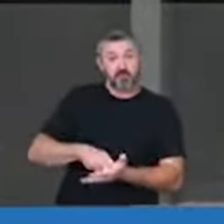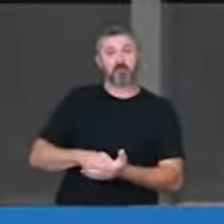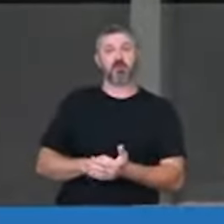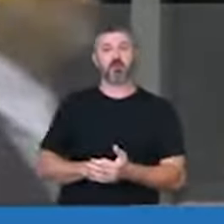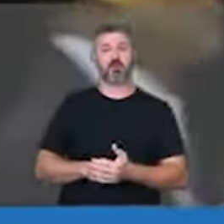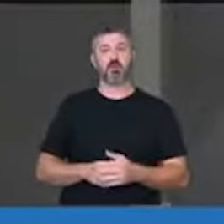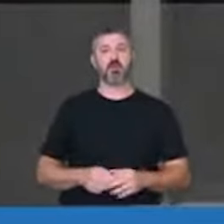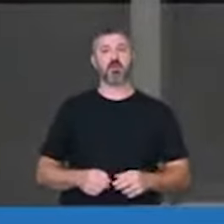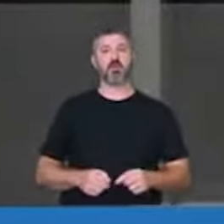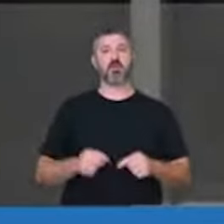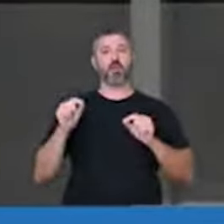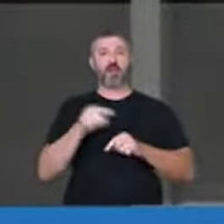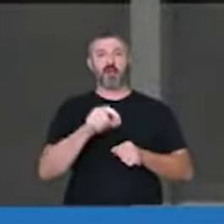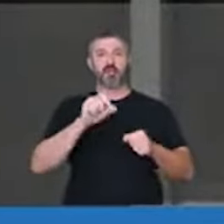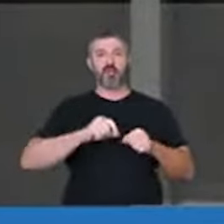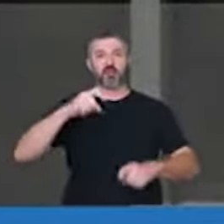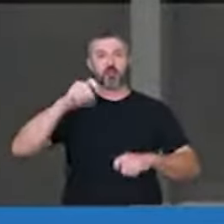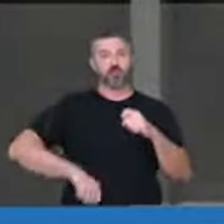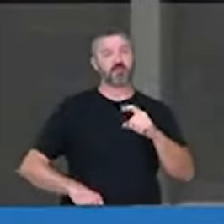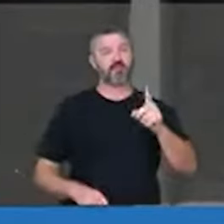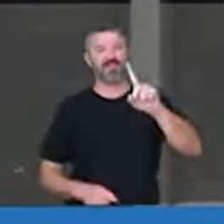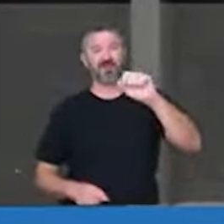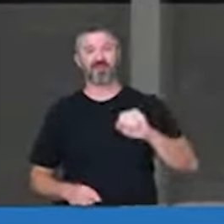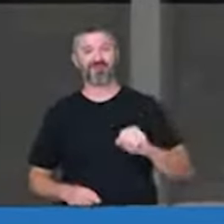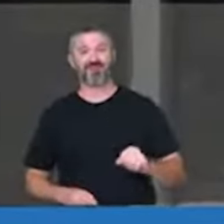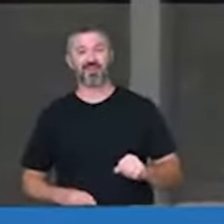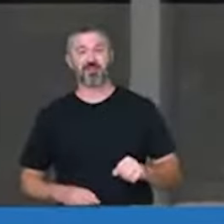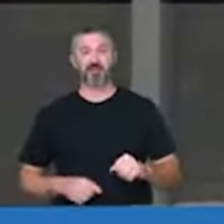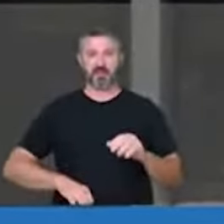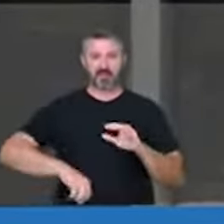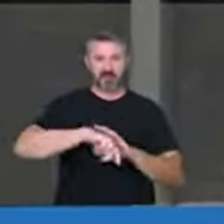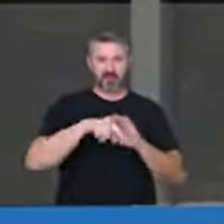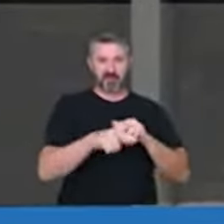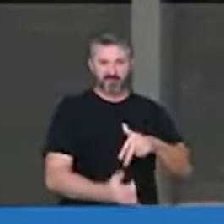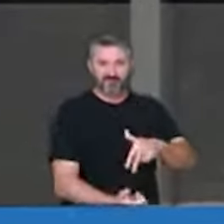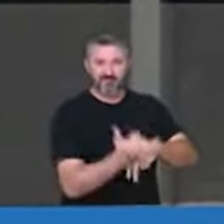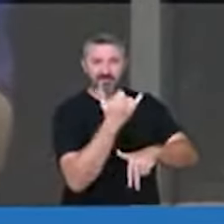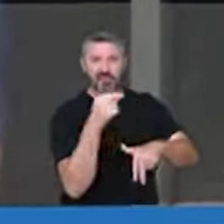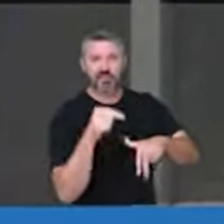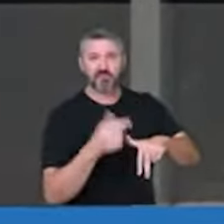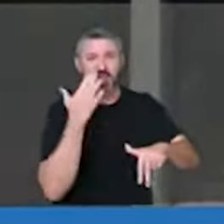à altura do que eles fizeram. Mas não criminalizem a vítima, que são crianças.